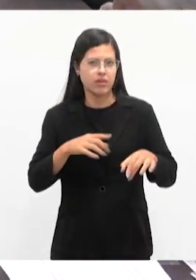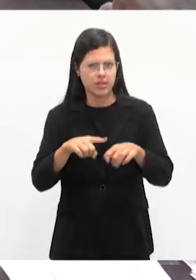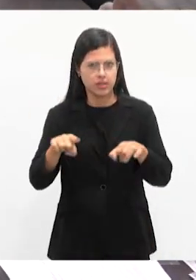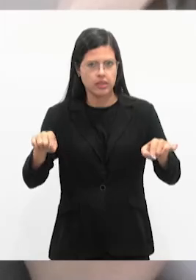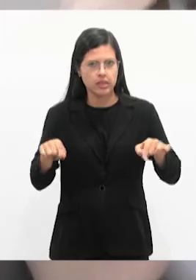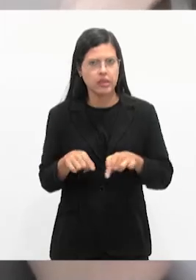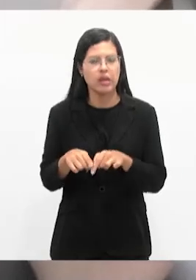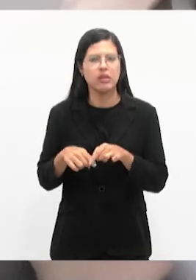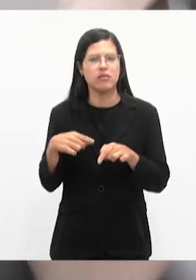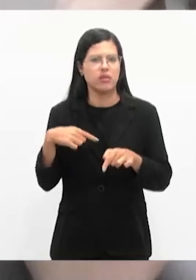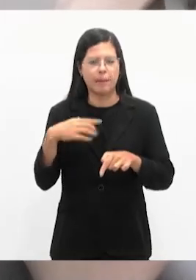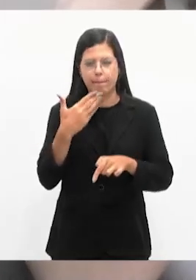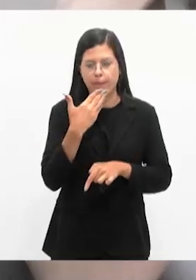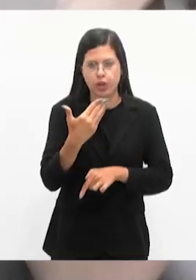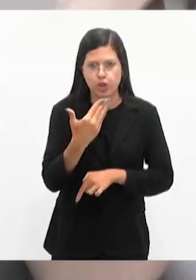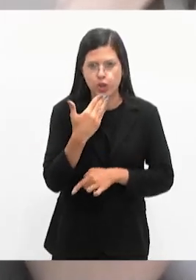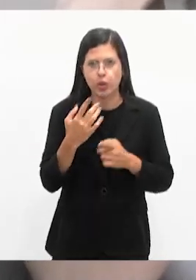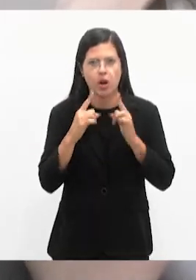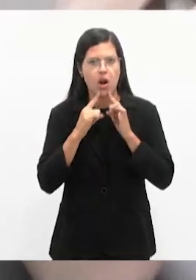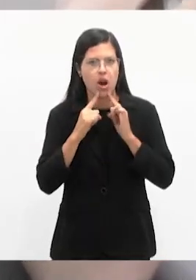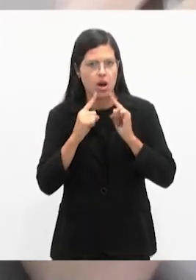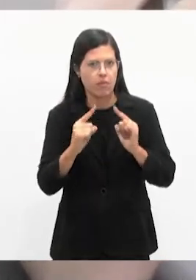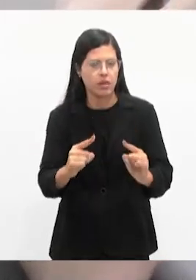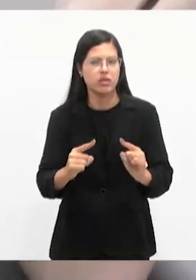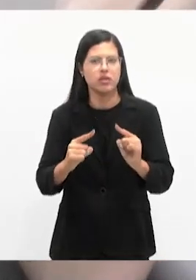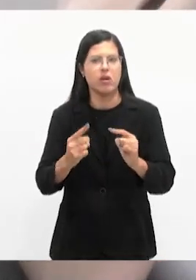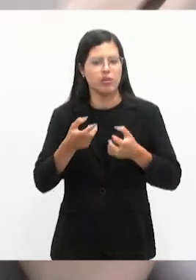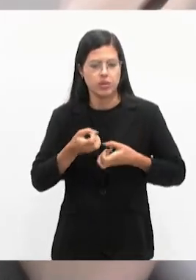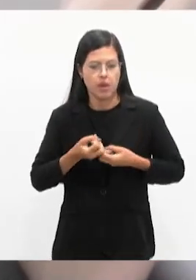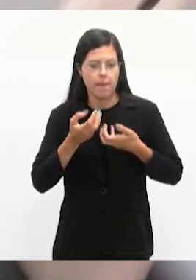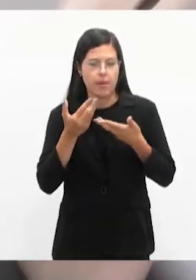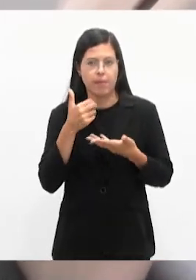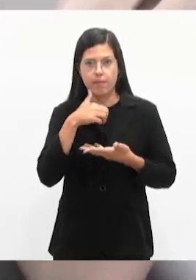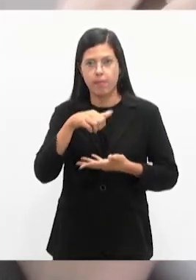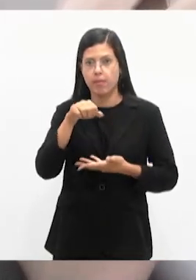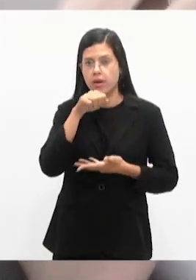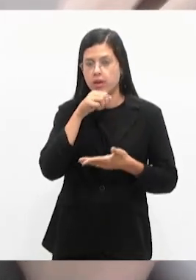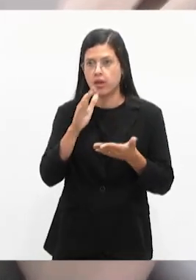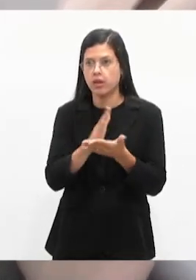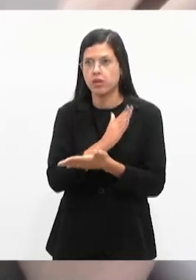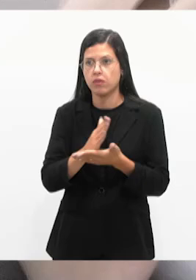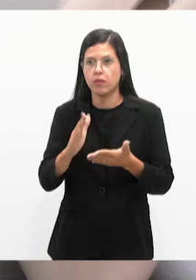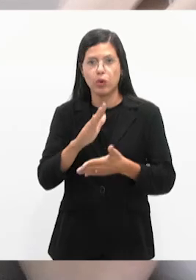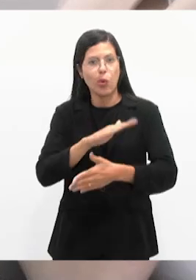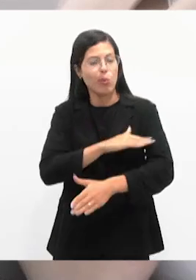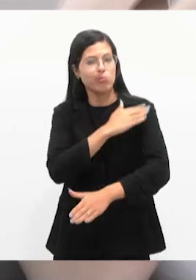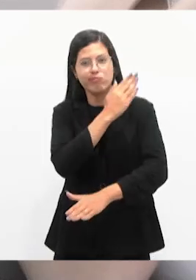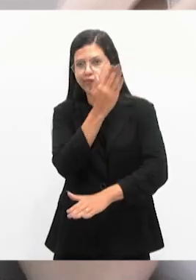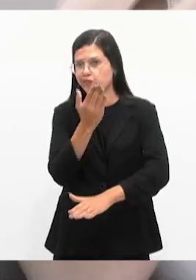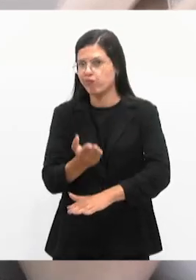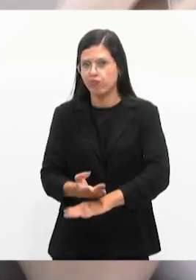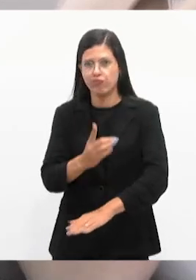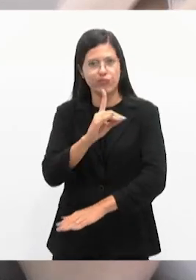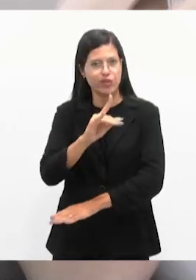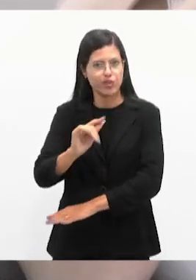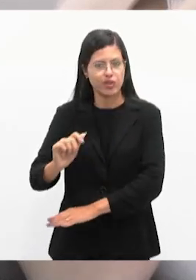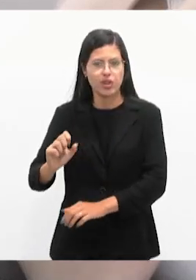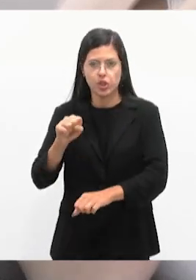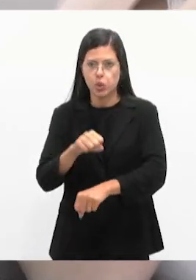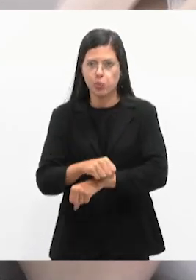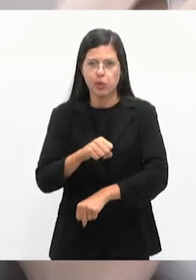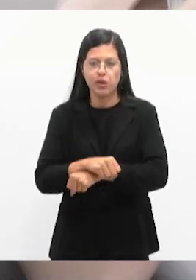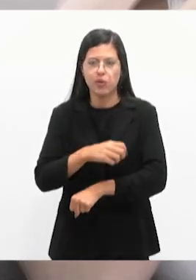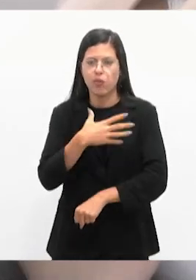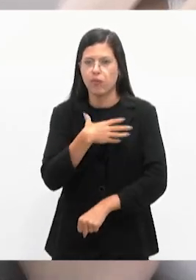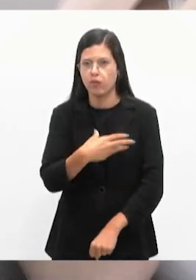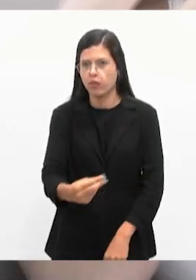demandas, reclamações, né, de desabafo de mães que passam, às vezes, dia inteirinho esperando o filho ou na porta da